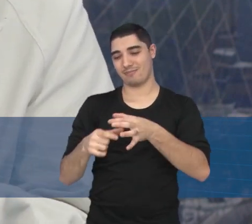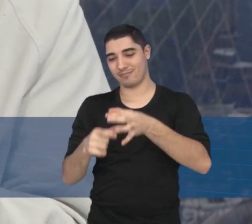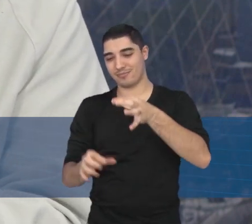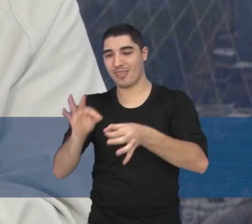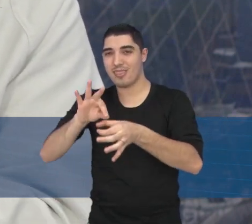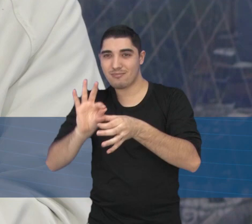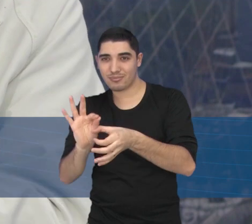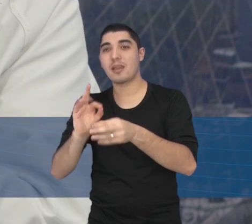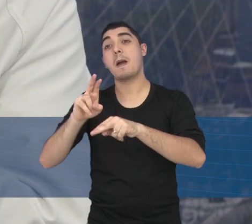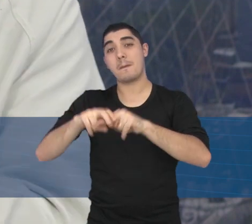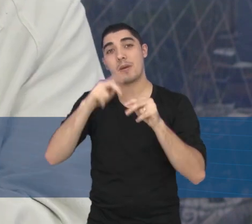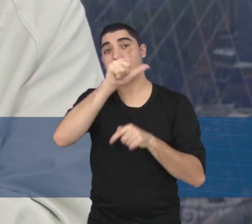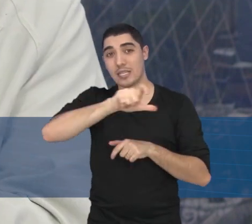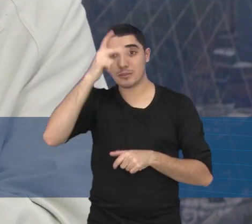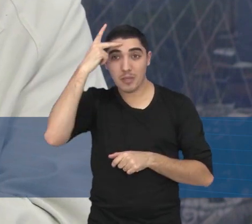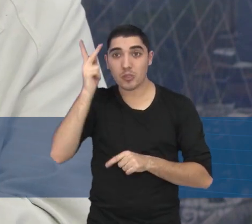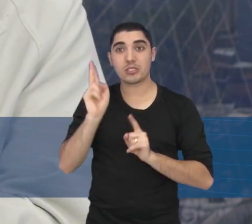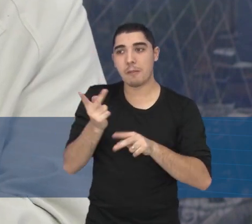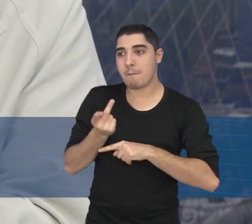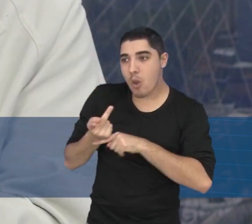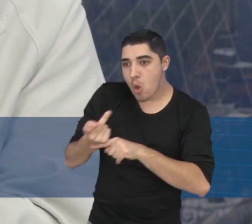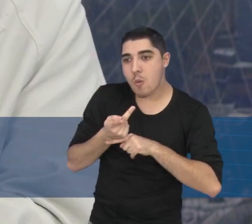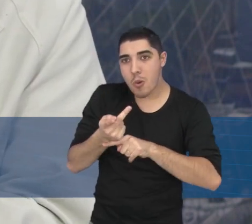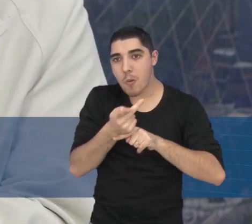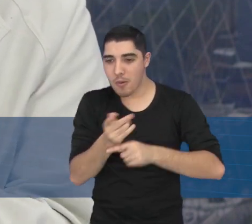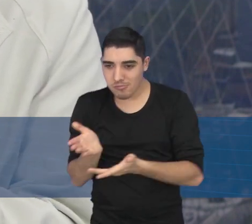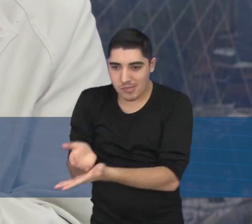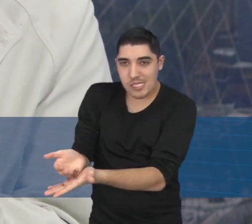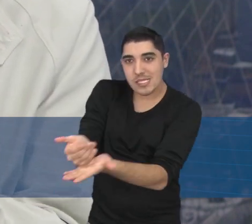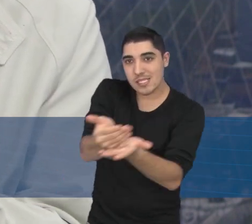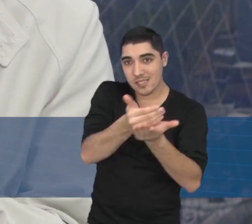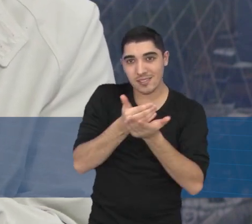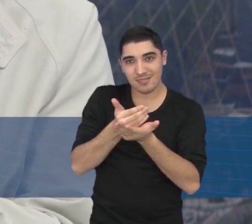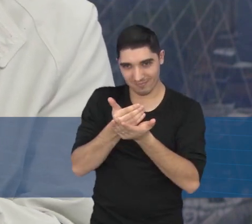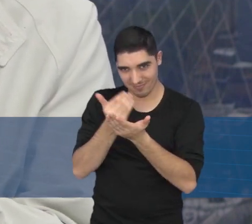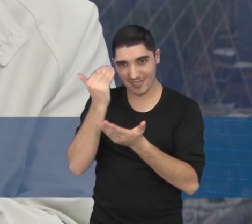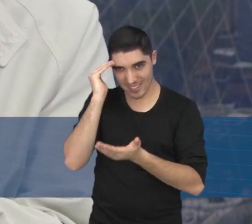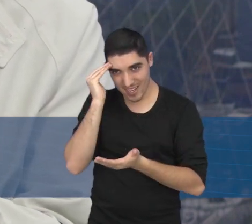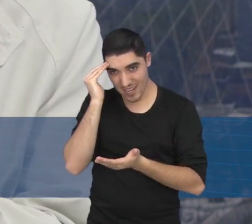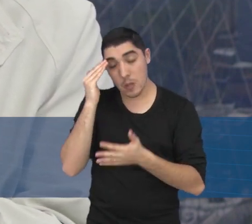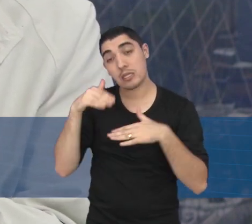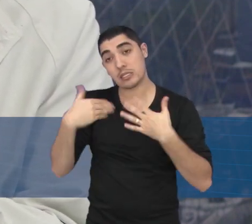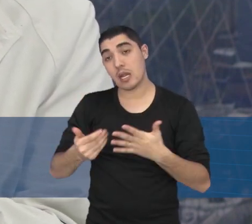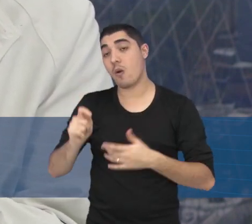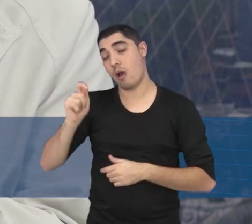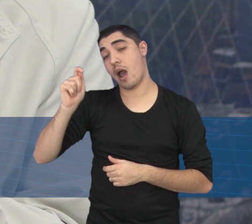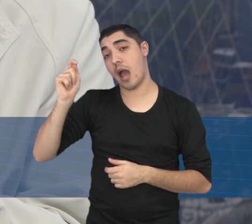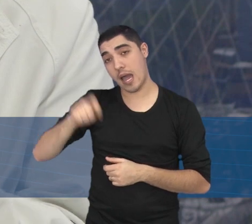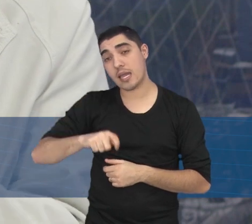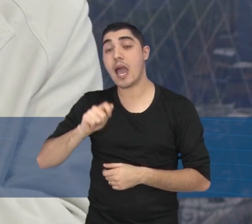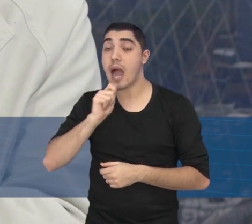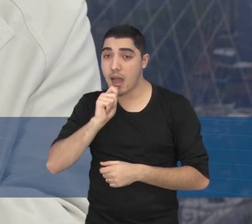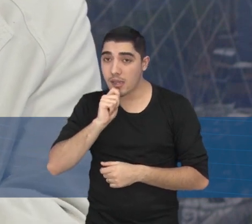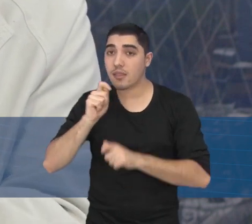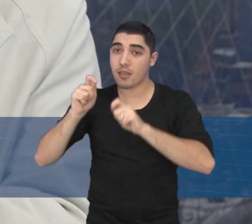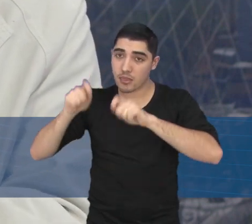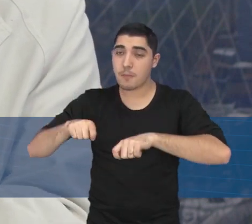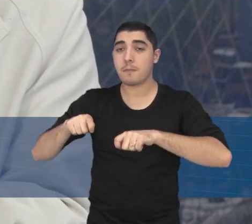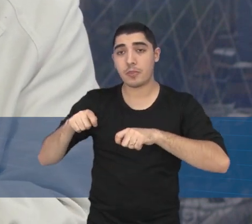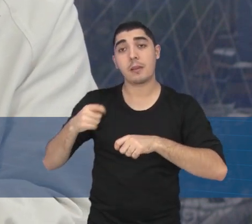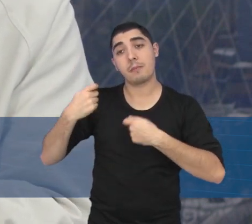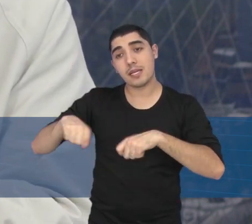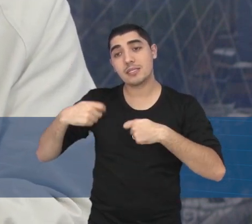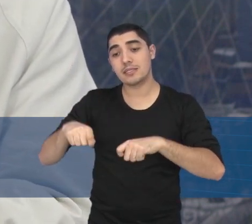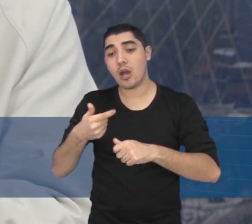Existe atrás do alumínio para você usar para reciclar. Mas também tem como melhorar a parte